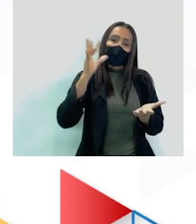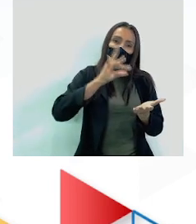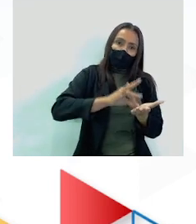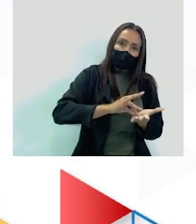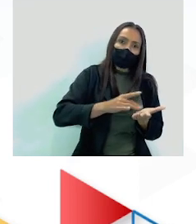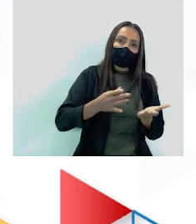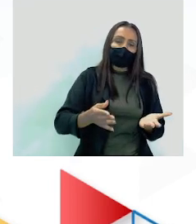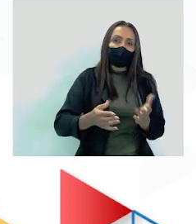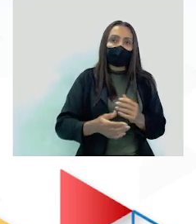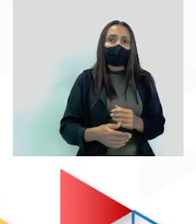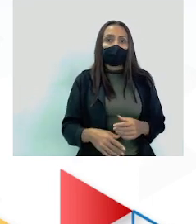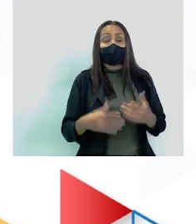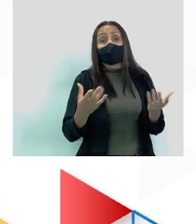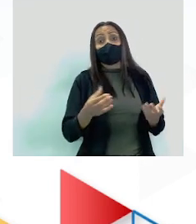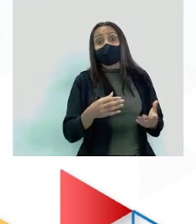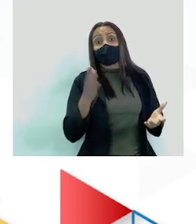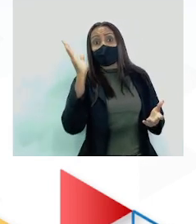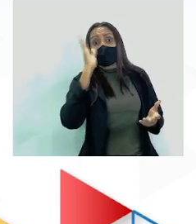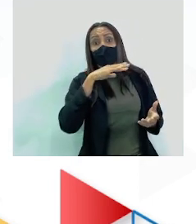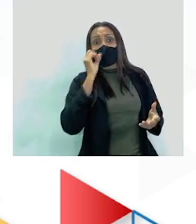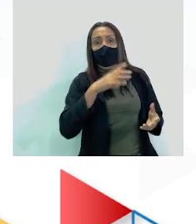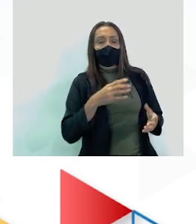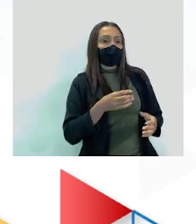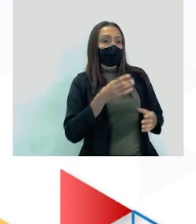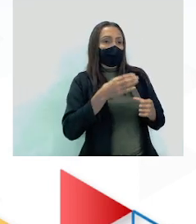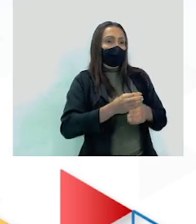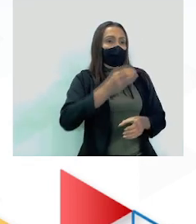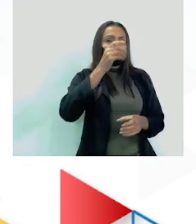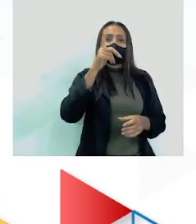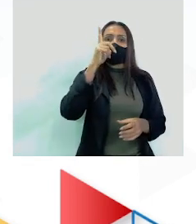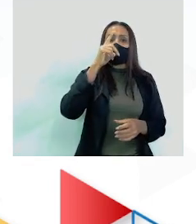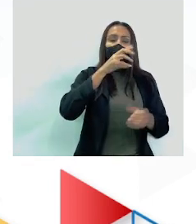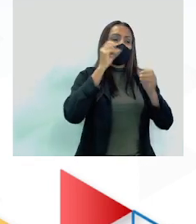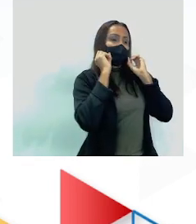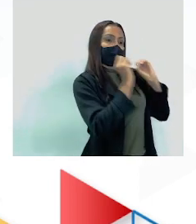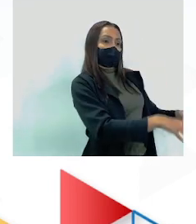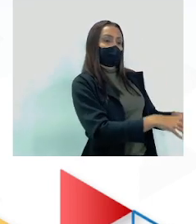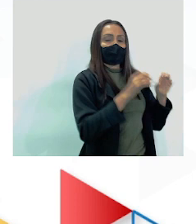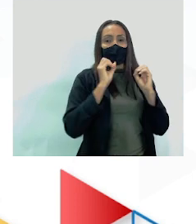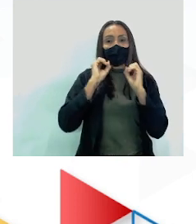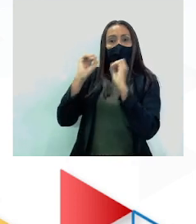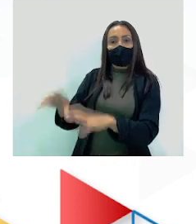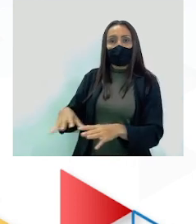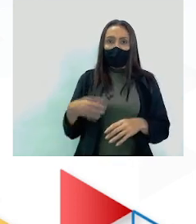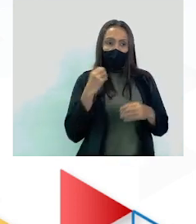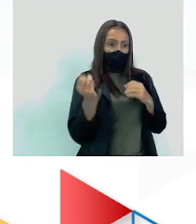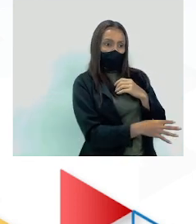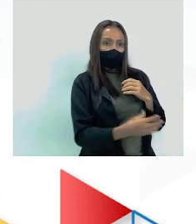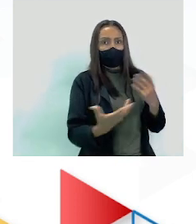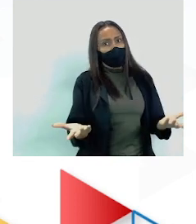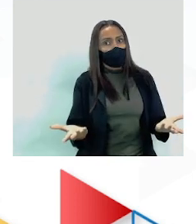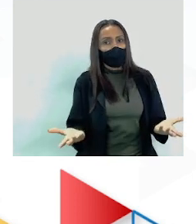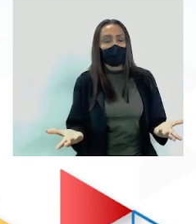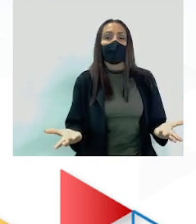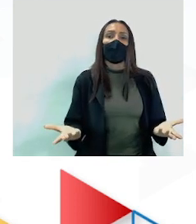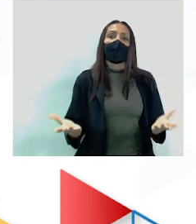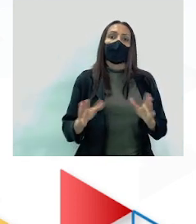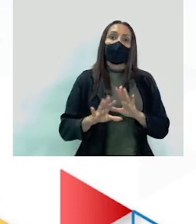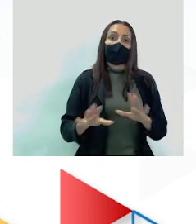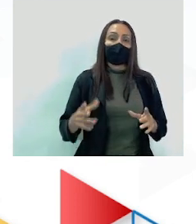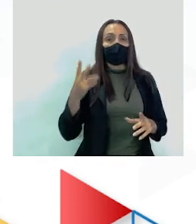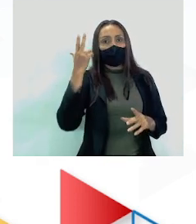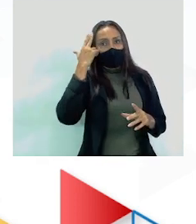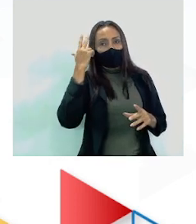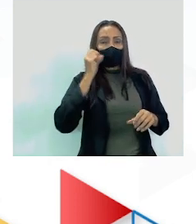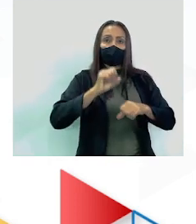e jogue uma garrafa d'água lá e deixe lá, de plástico, uma sacola no meio da natureza. Aí é sacanagem. Tá, mas geralmente trilhas de